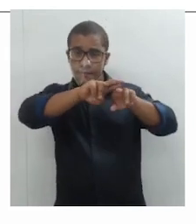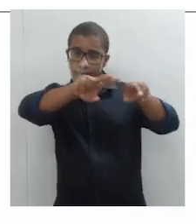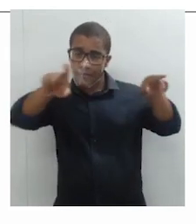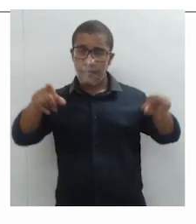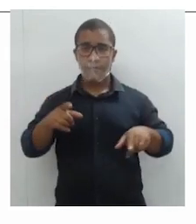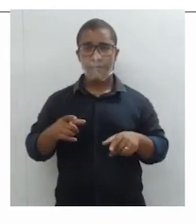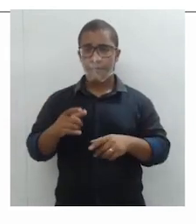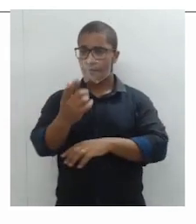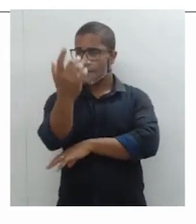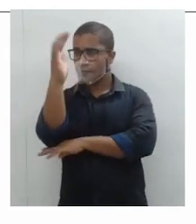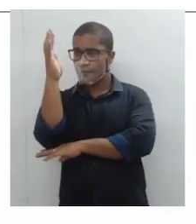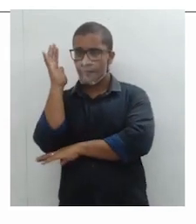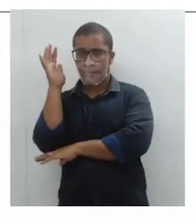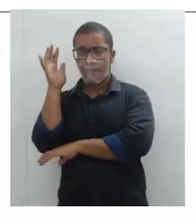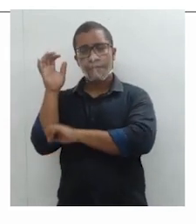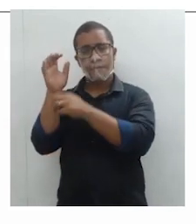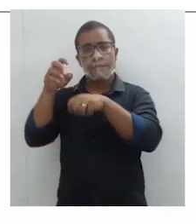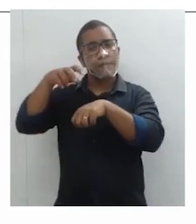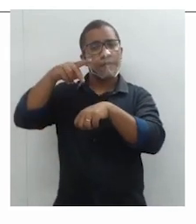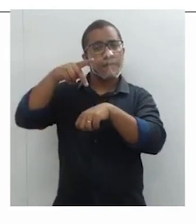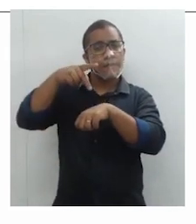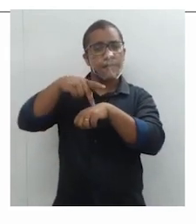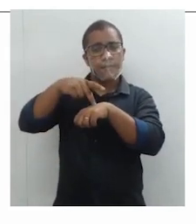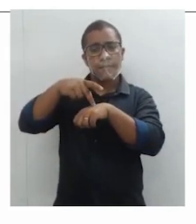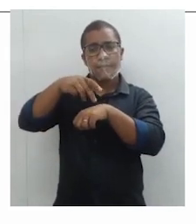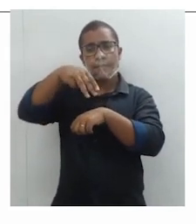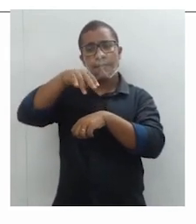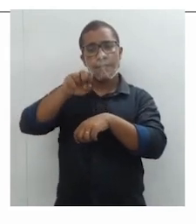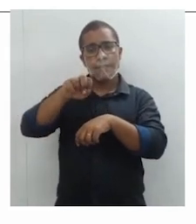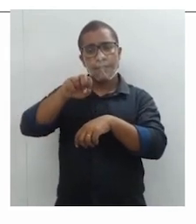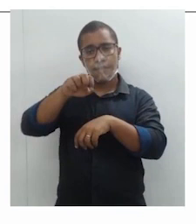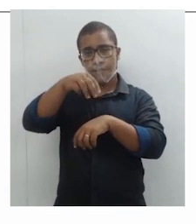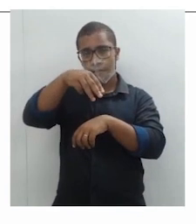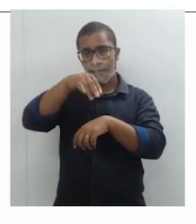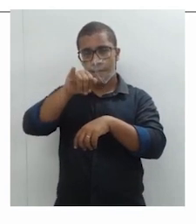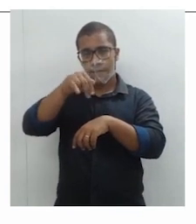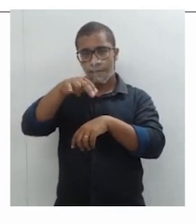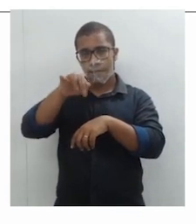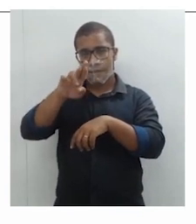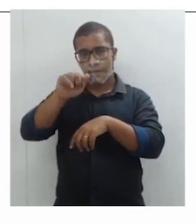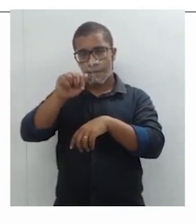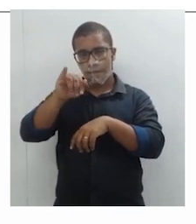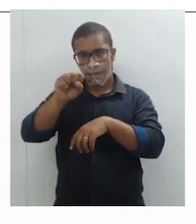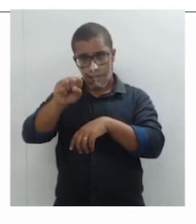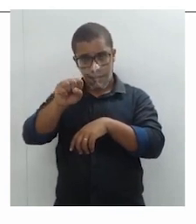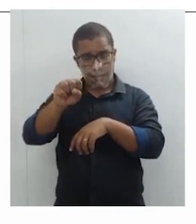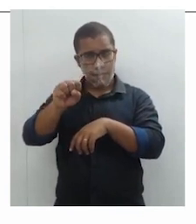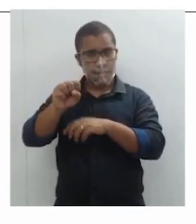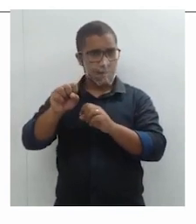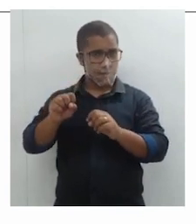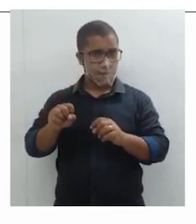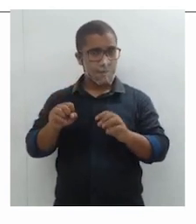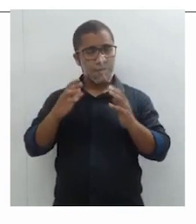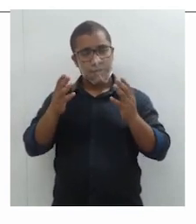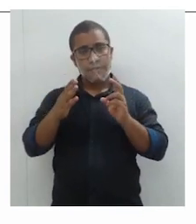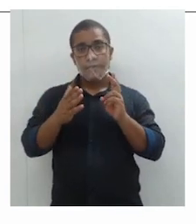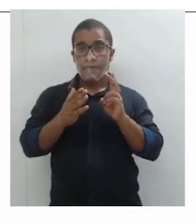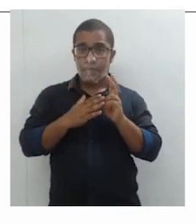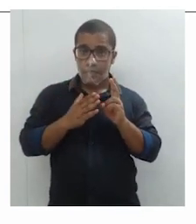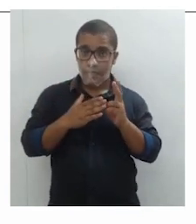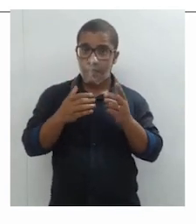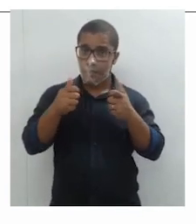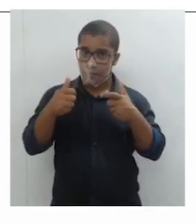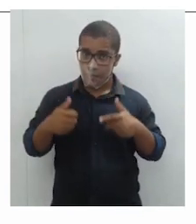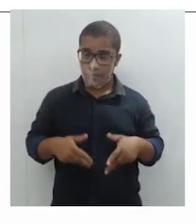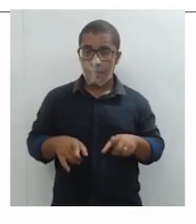vegetais ou minerais lembra sempre aquela questão que eu falo eu falei a vocês aliás o índio